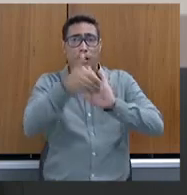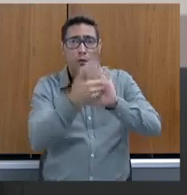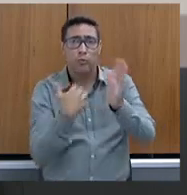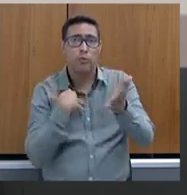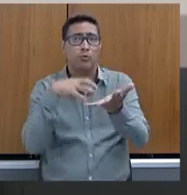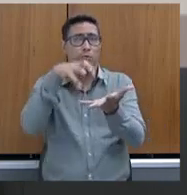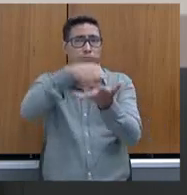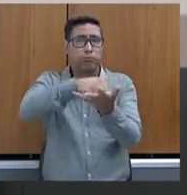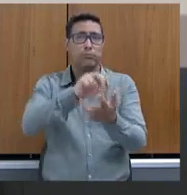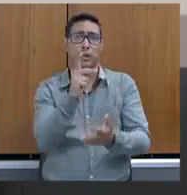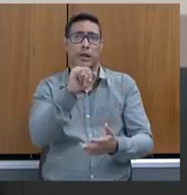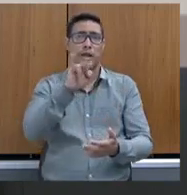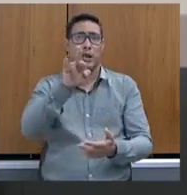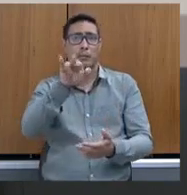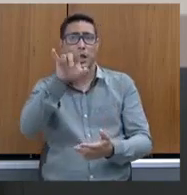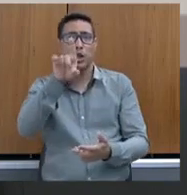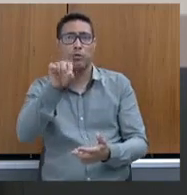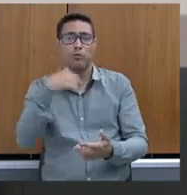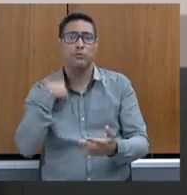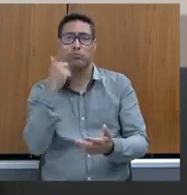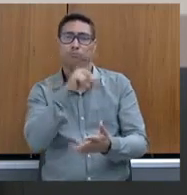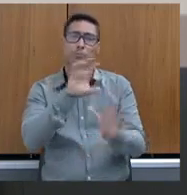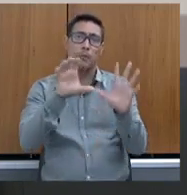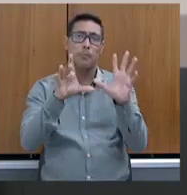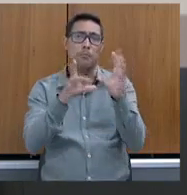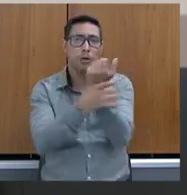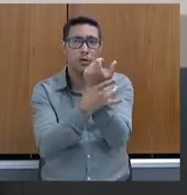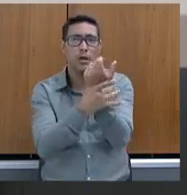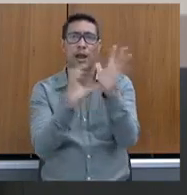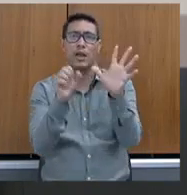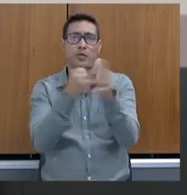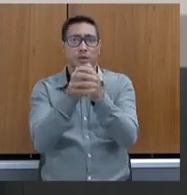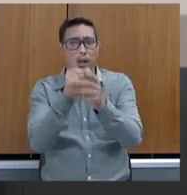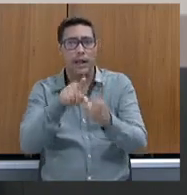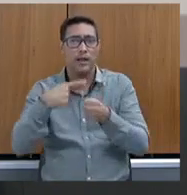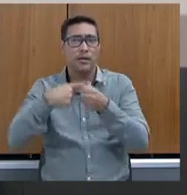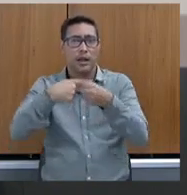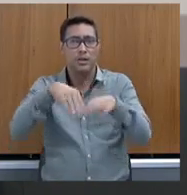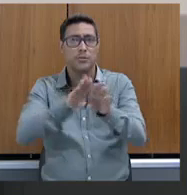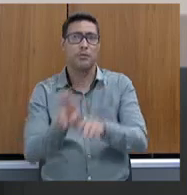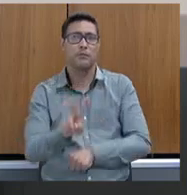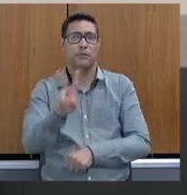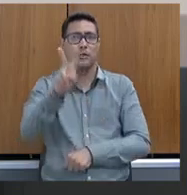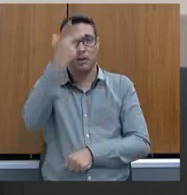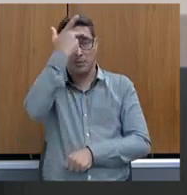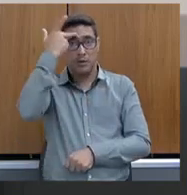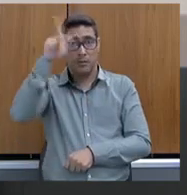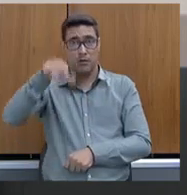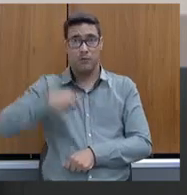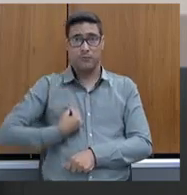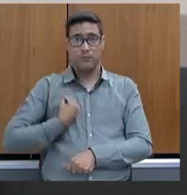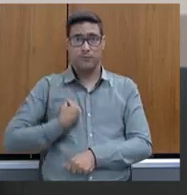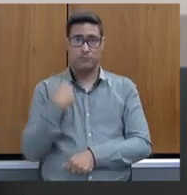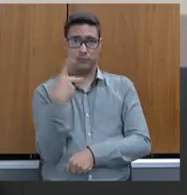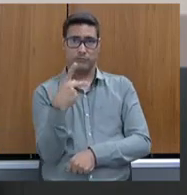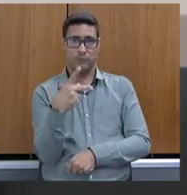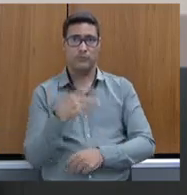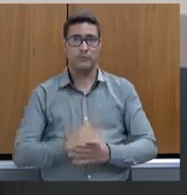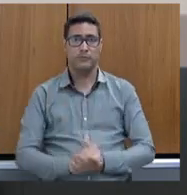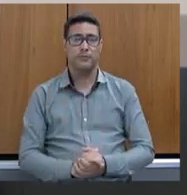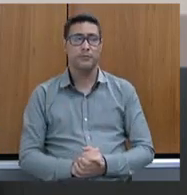nós protegemos a cidade e valorizamos sobretudo as pessoas que vivem nela pode passar